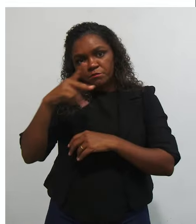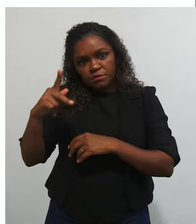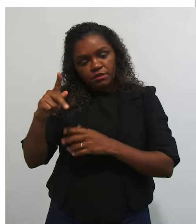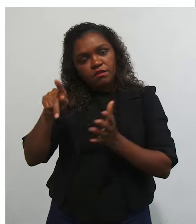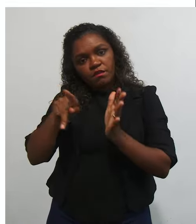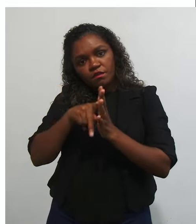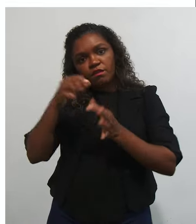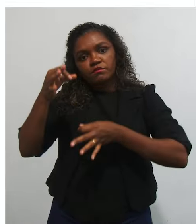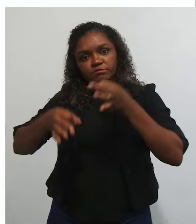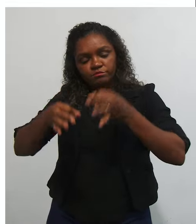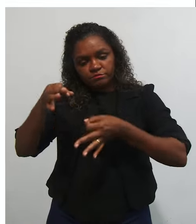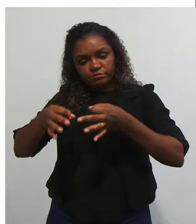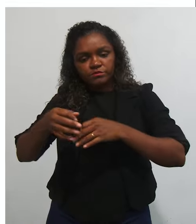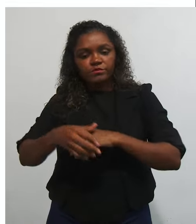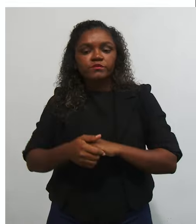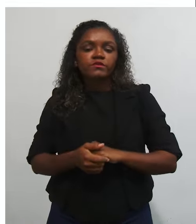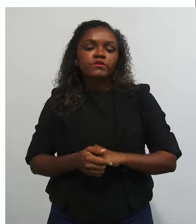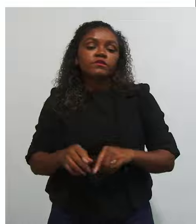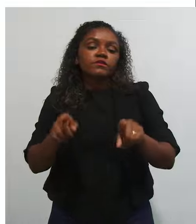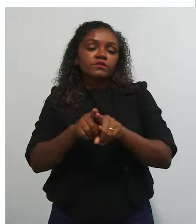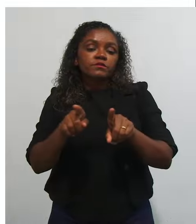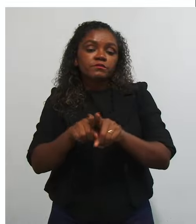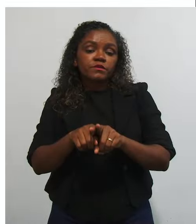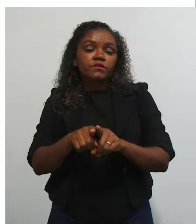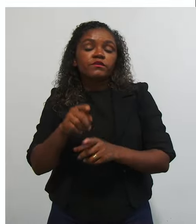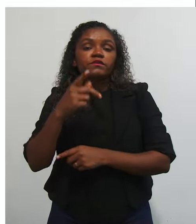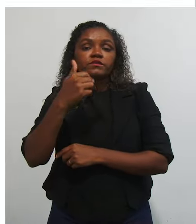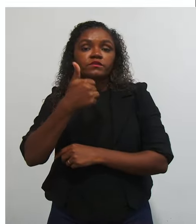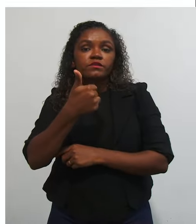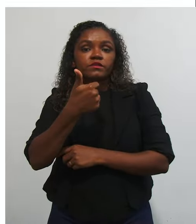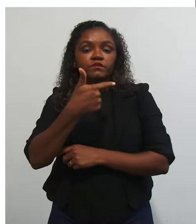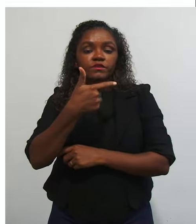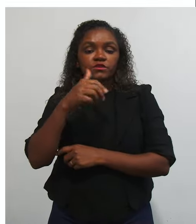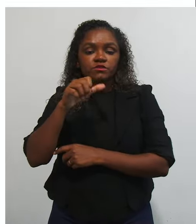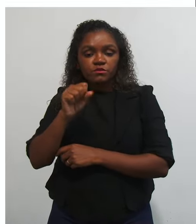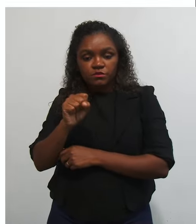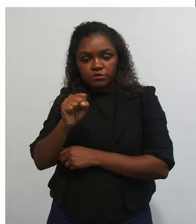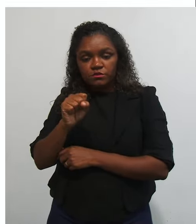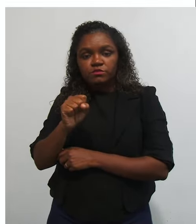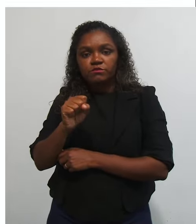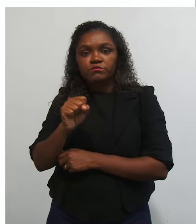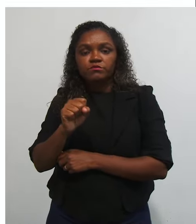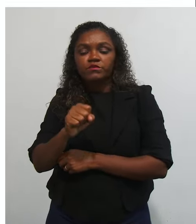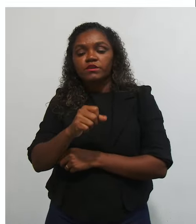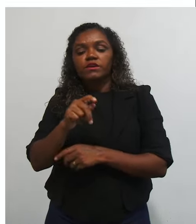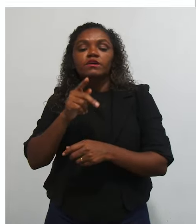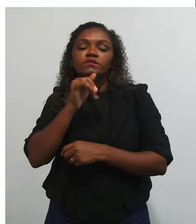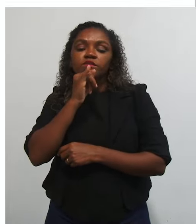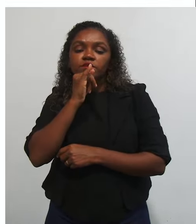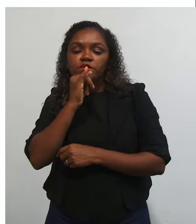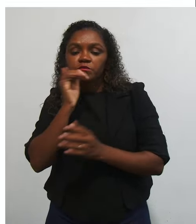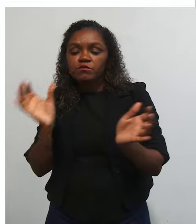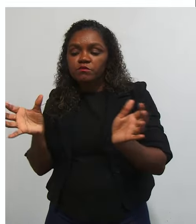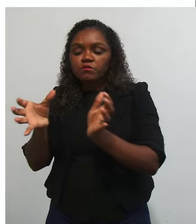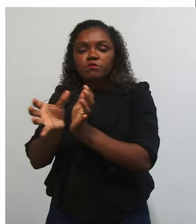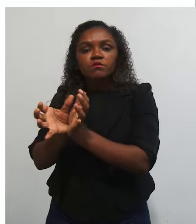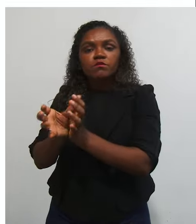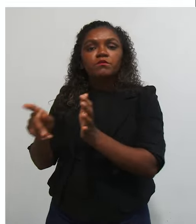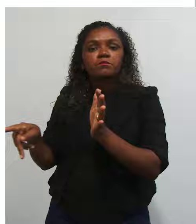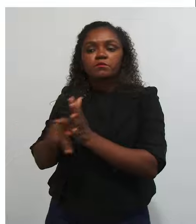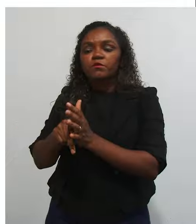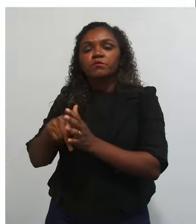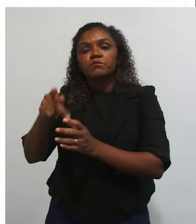E nós temos a subfunção 128, que é o que? Formação de recursos humanos para o